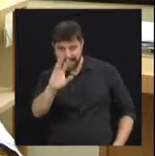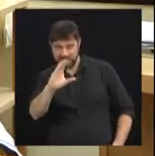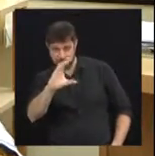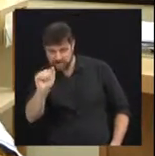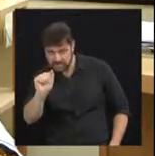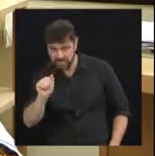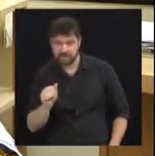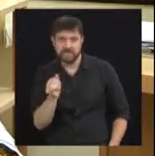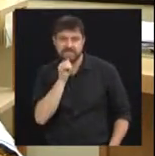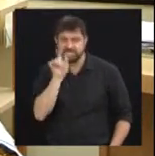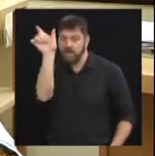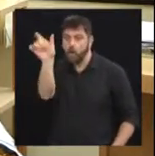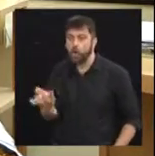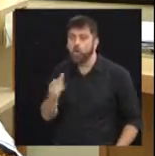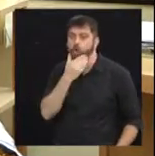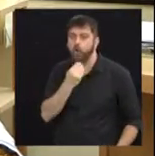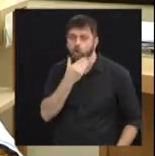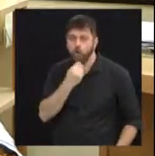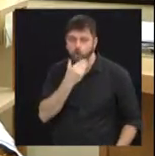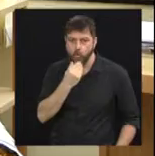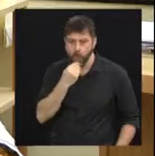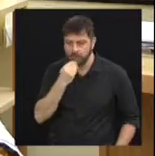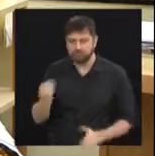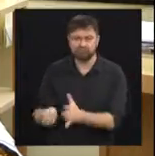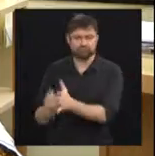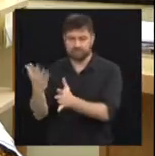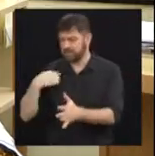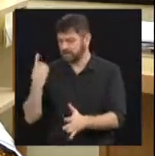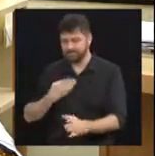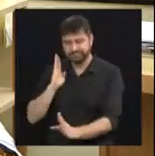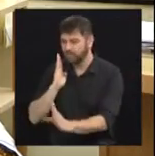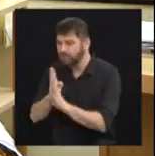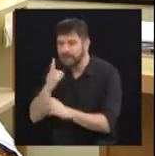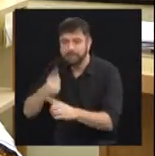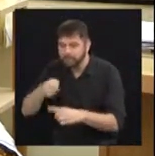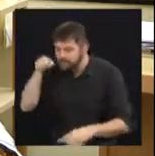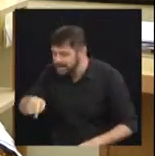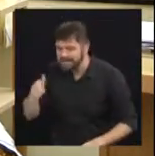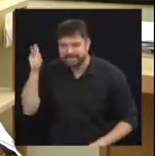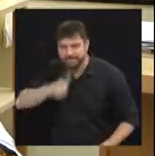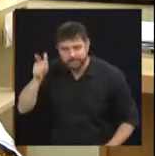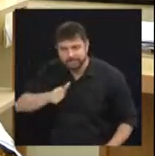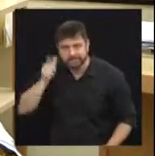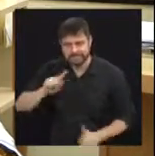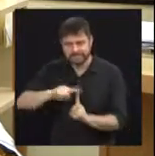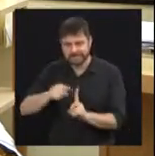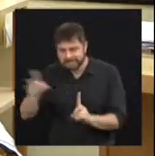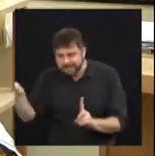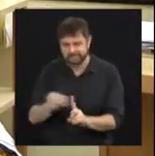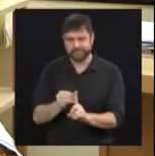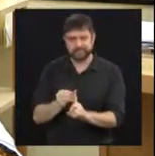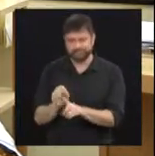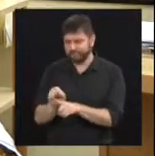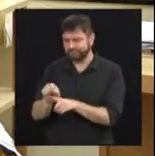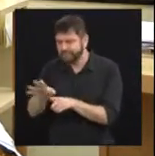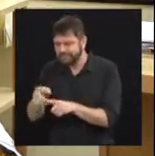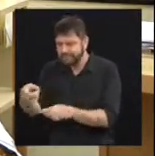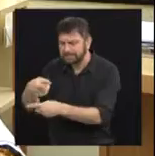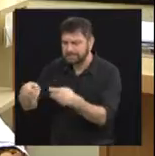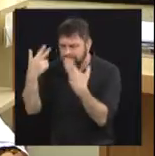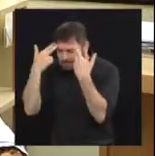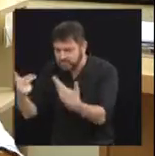fatores masculinos, em muitas situações nós não definimos a causa para essas alterações seminais. E aí nesses